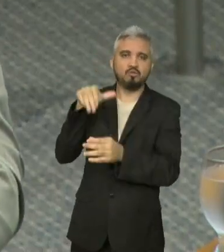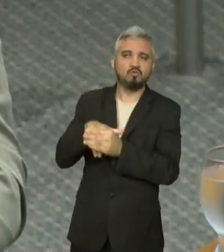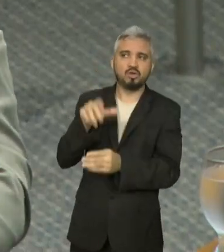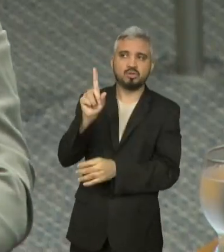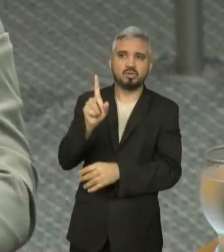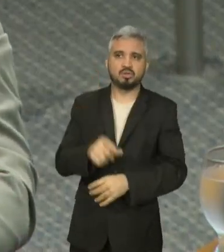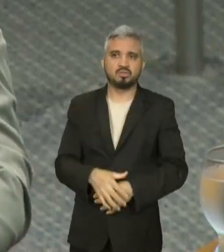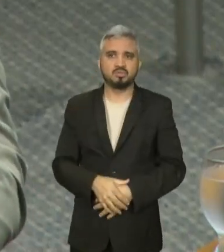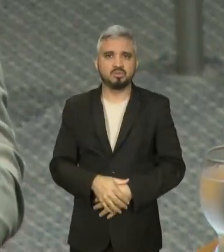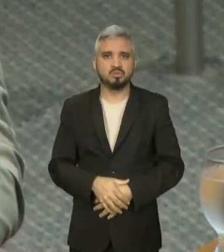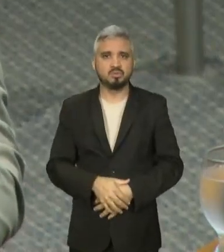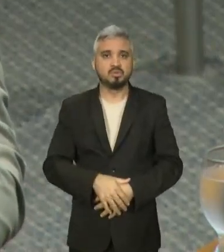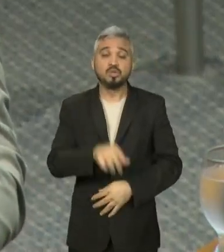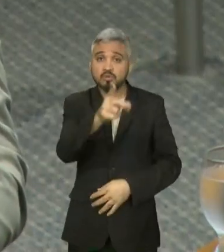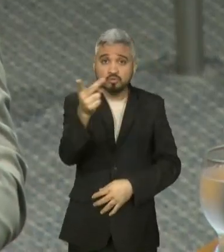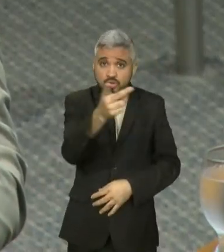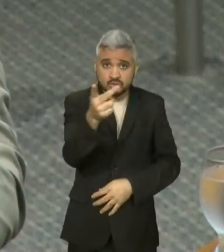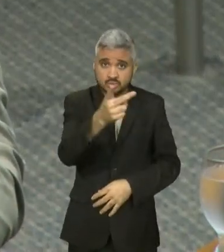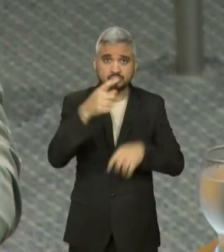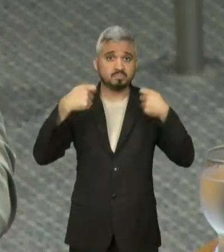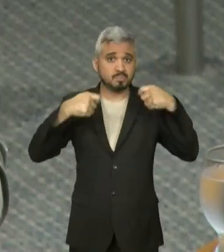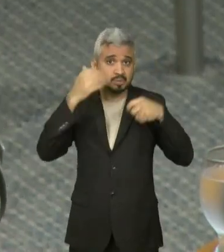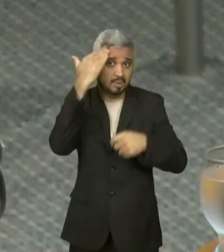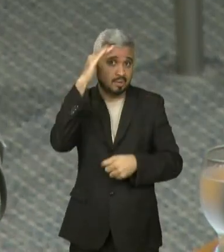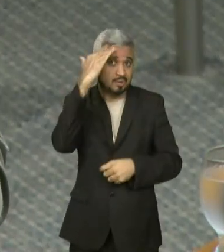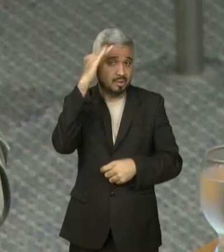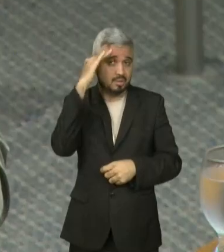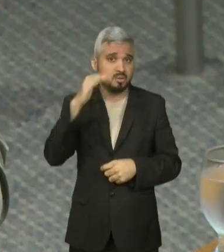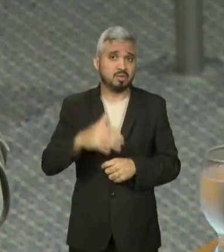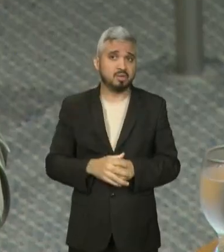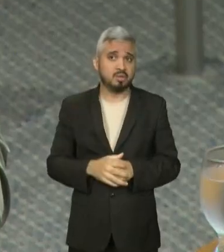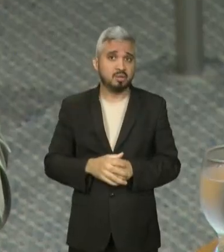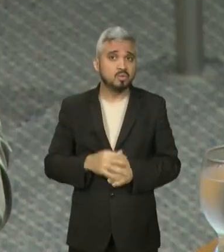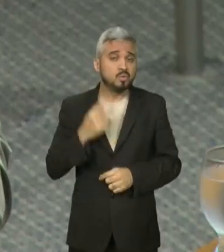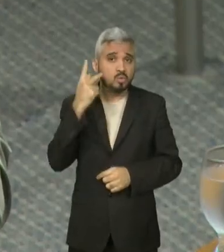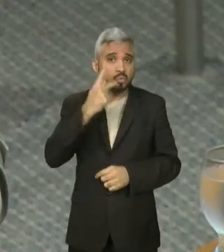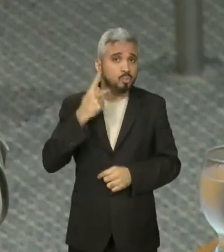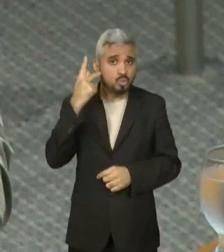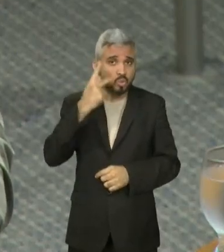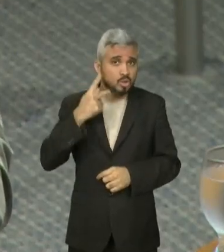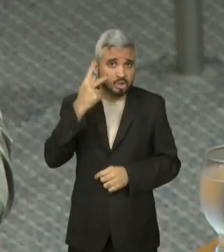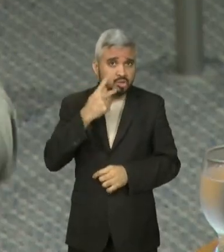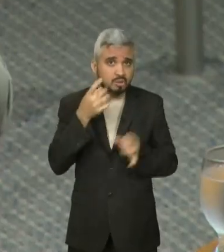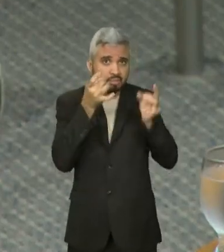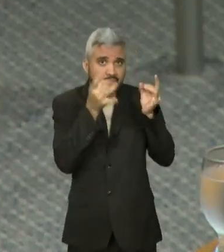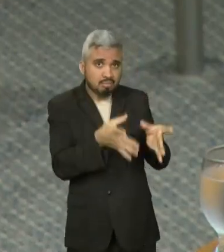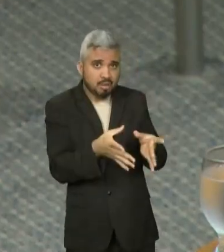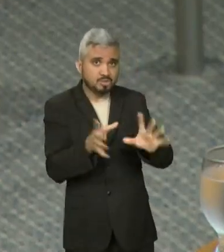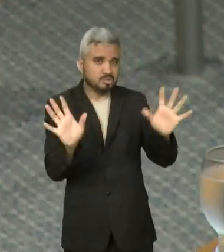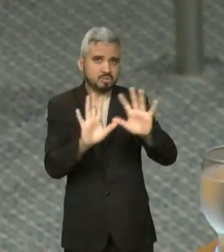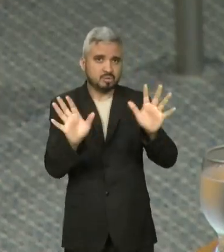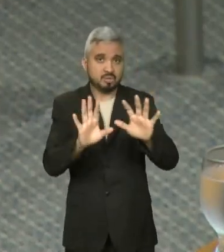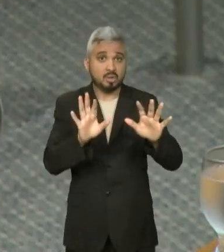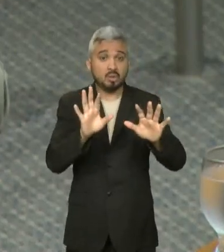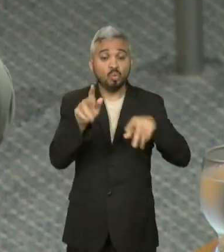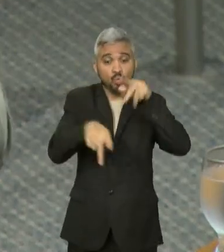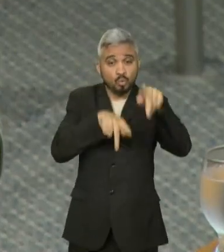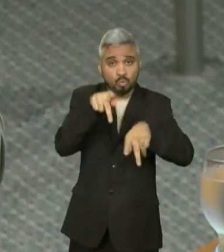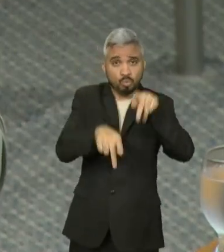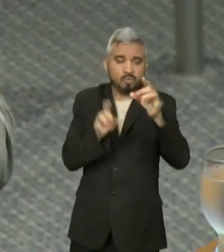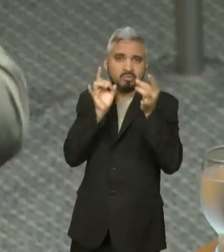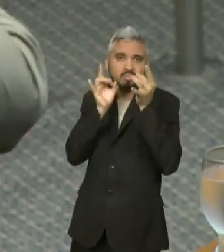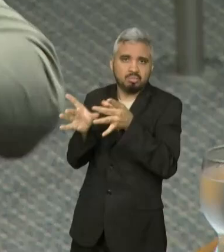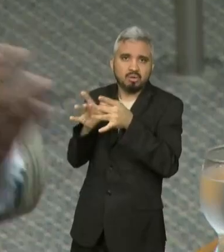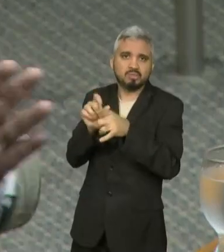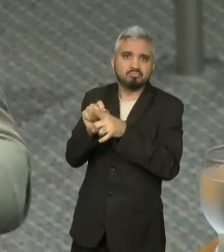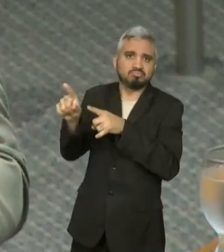deputado. O povo não abandona, o político não abandona a política. Quem abandona o político é o povo, deputado Florencio. Quando o